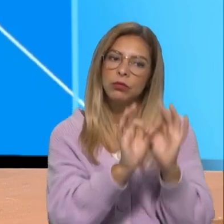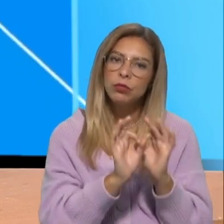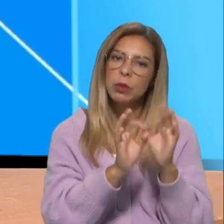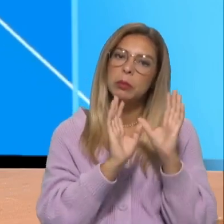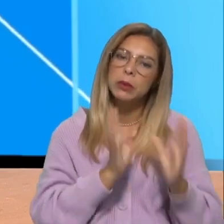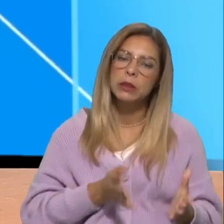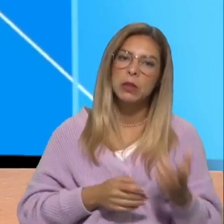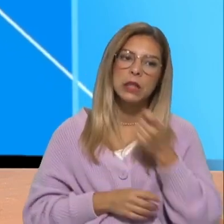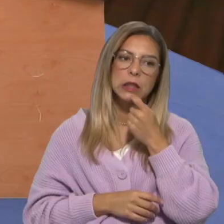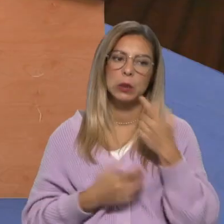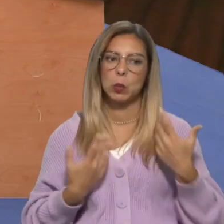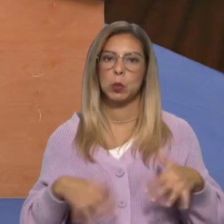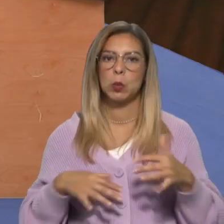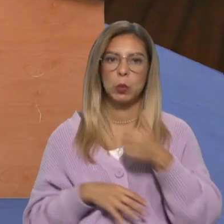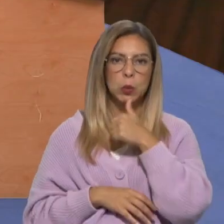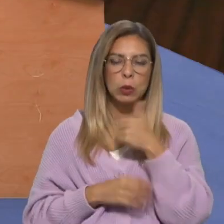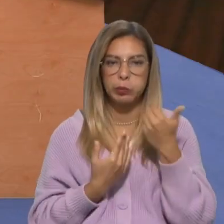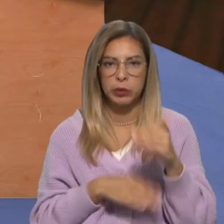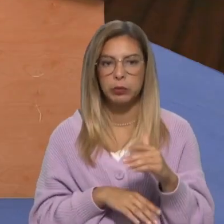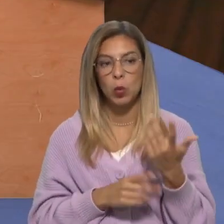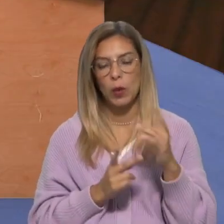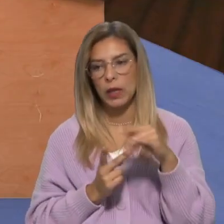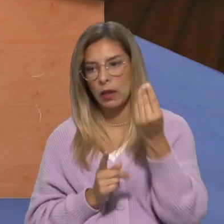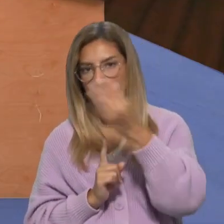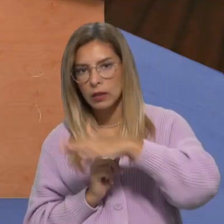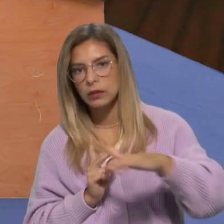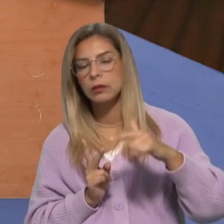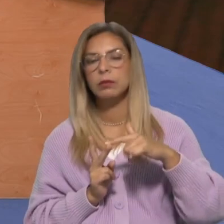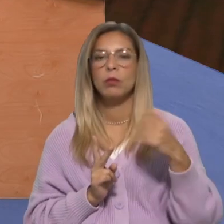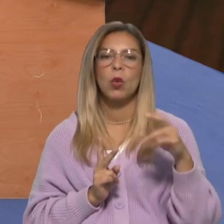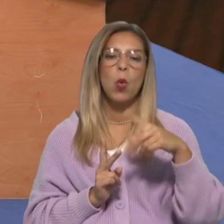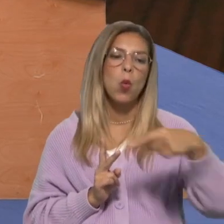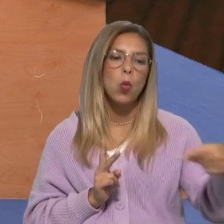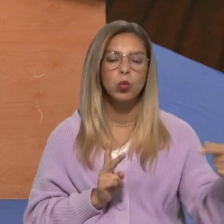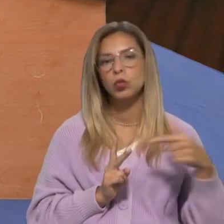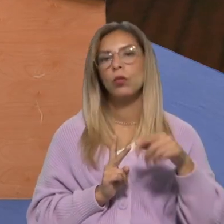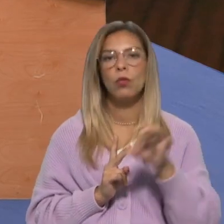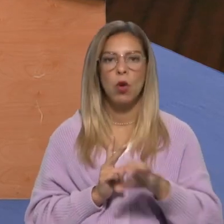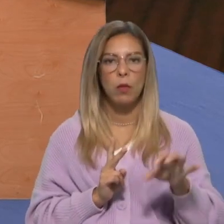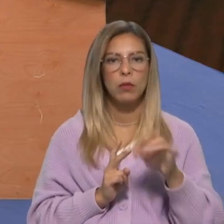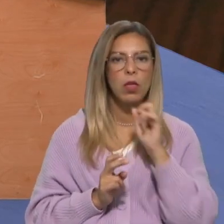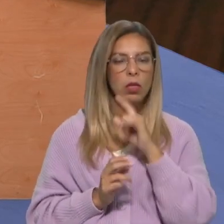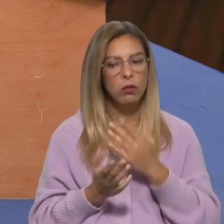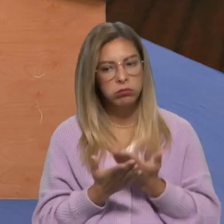situações limite, nomeadamente quando são crianças ou outras injustiças que nos tocam